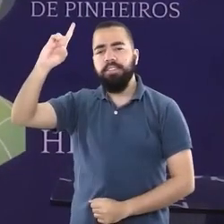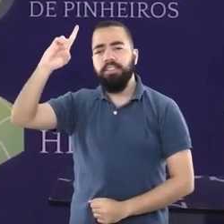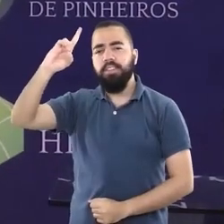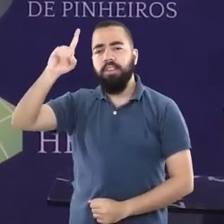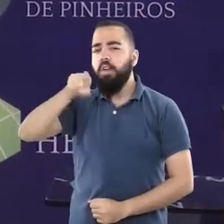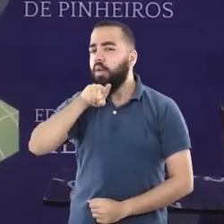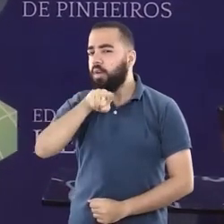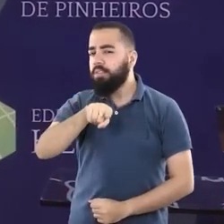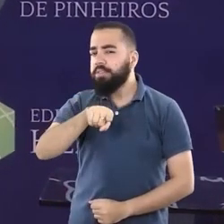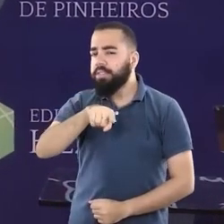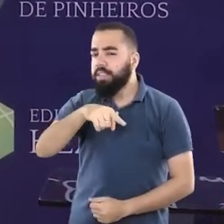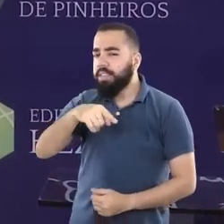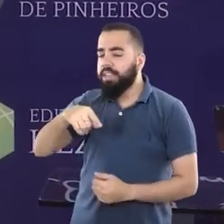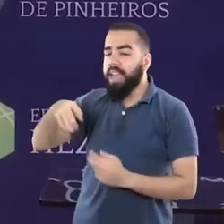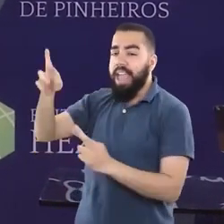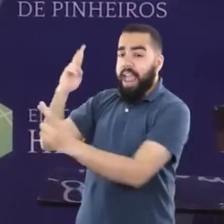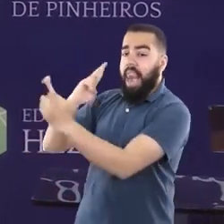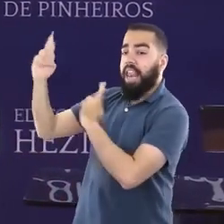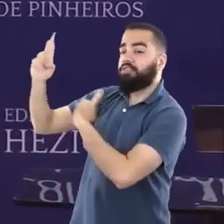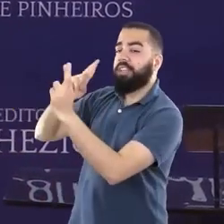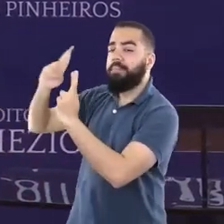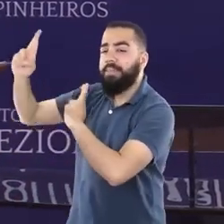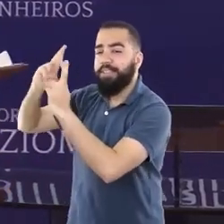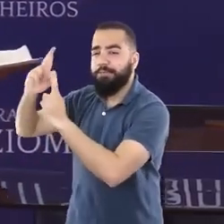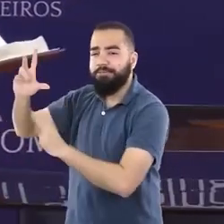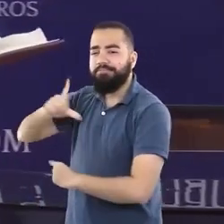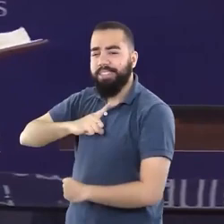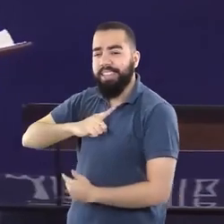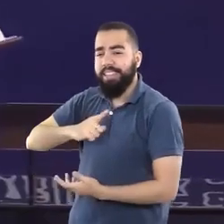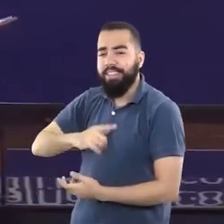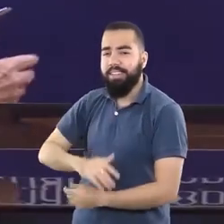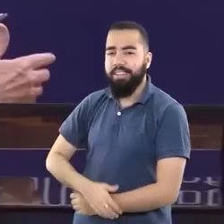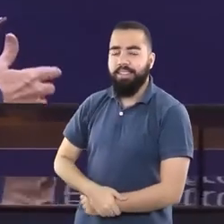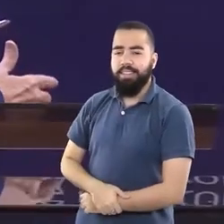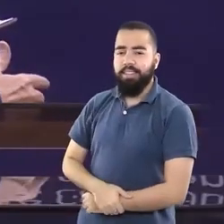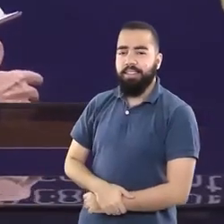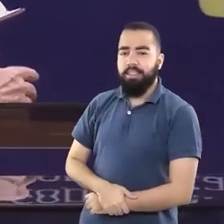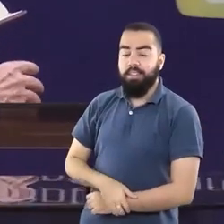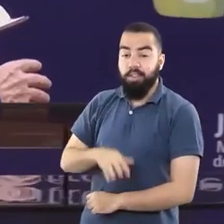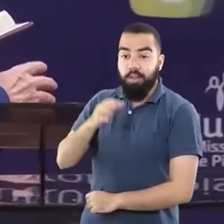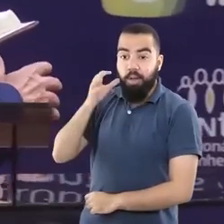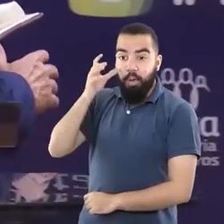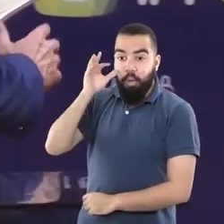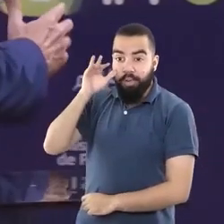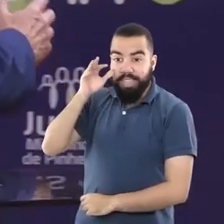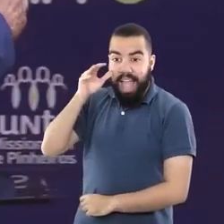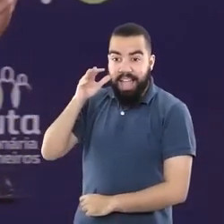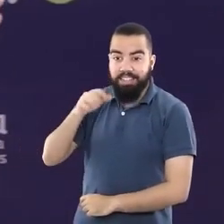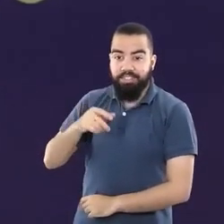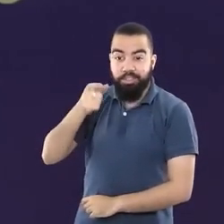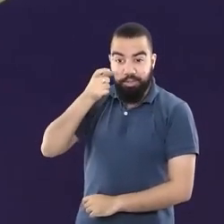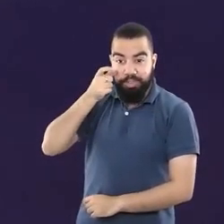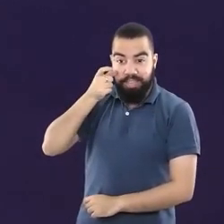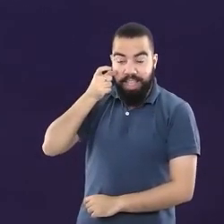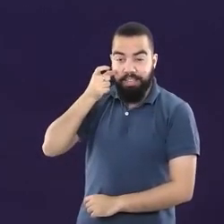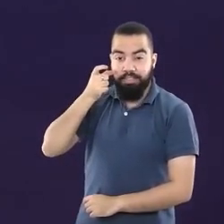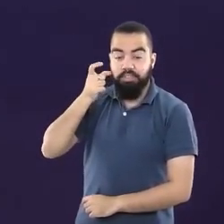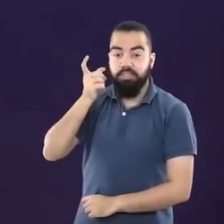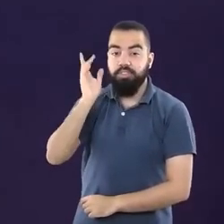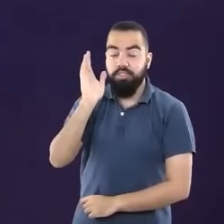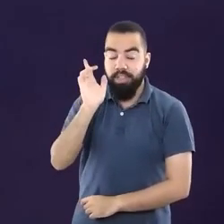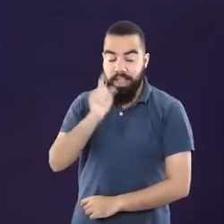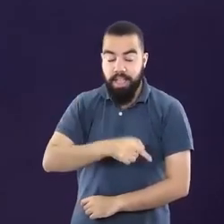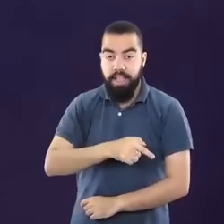Quão profundamente você se relaciona com esse Deus? O que é curioso é que o homem que era o homem reto, o